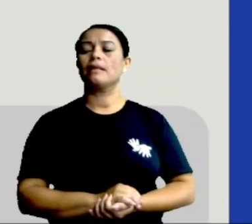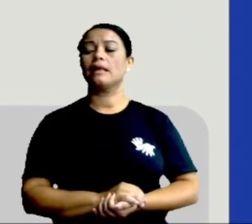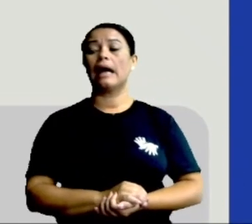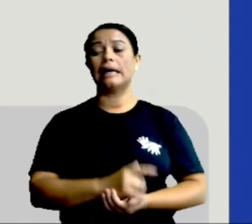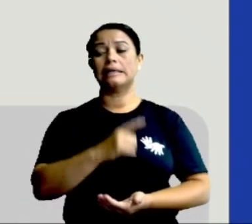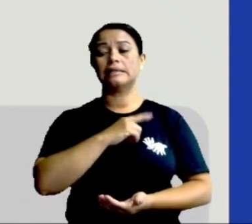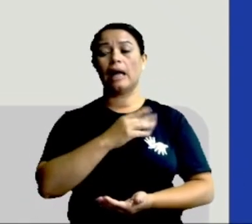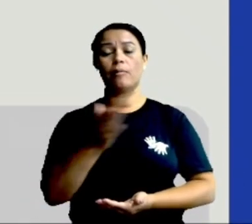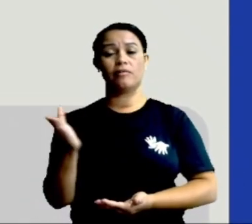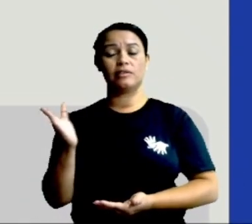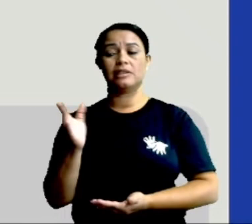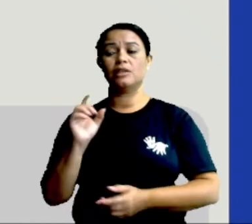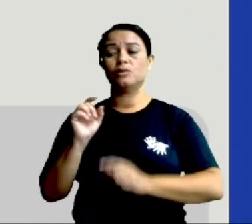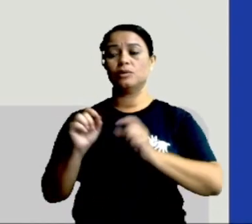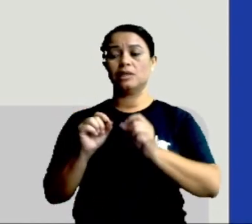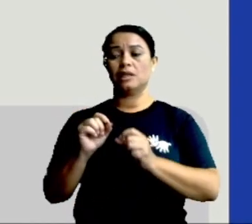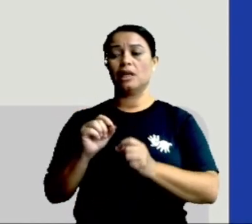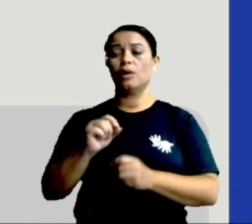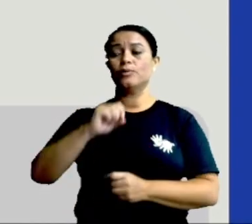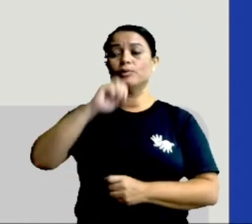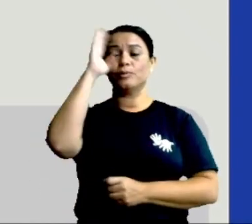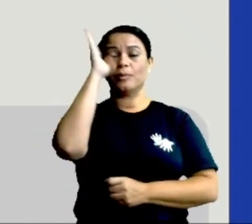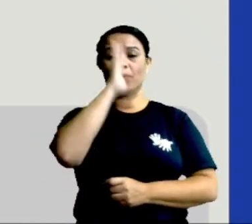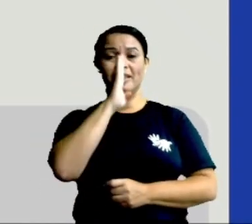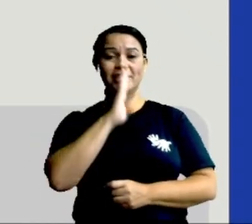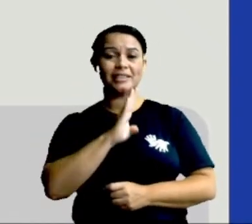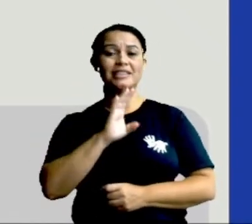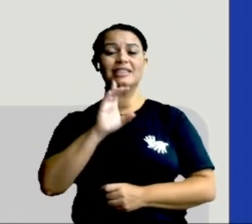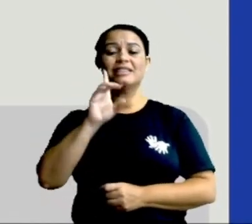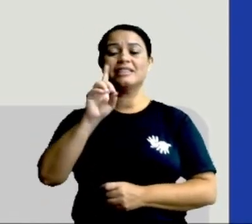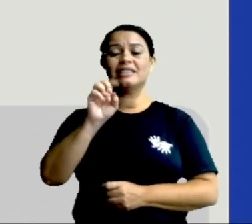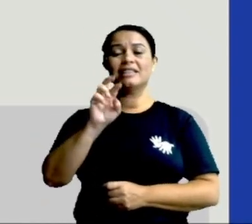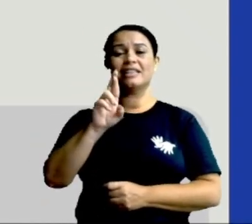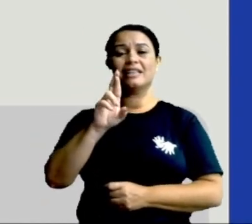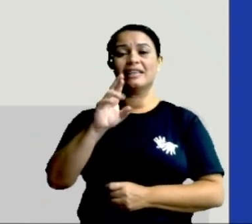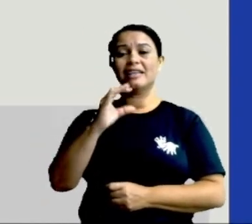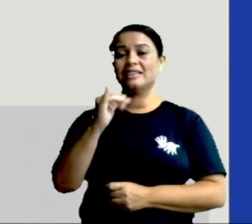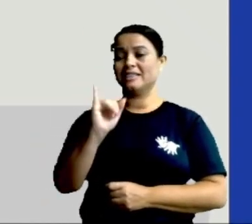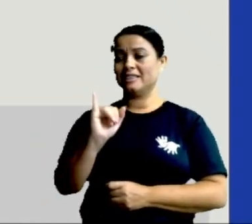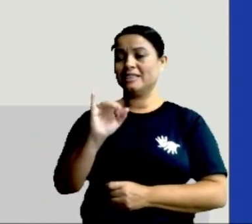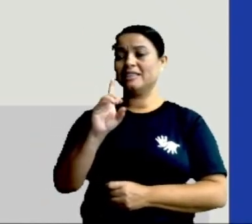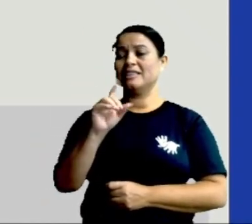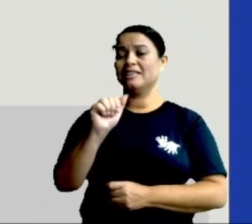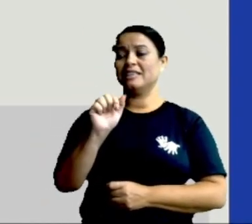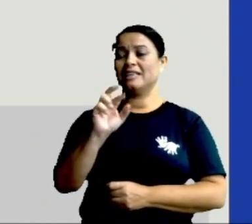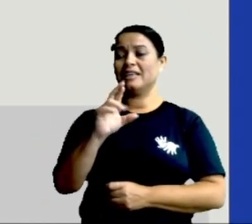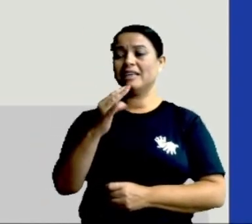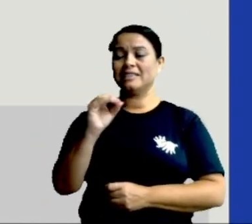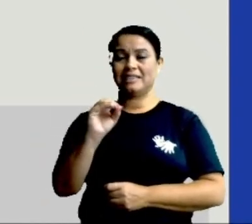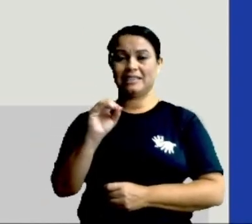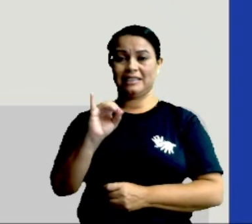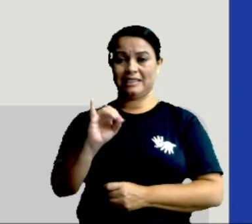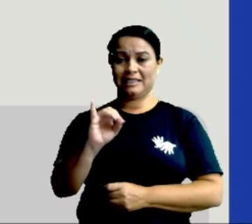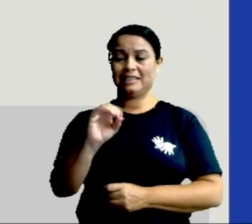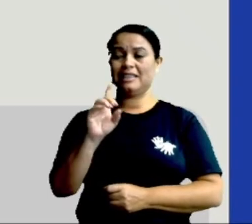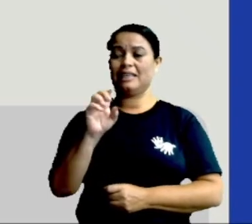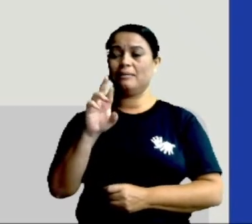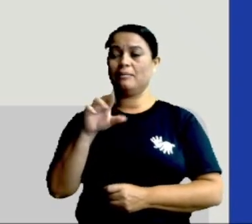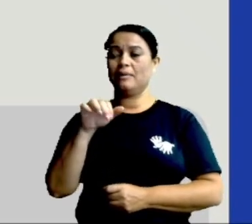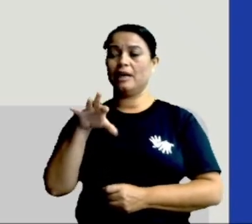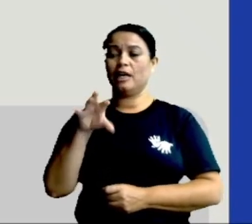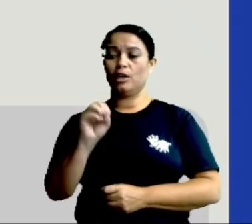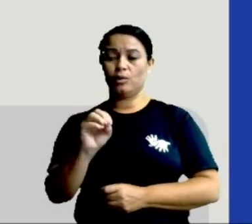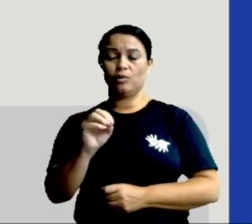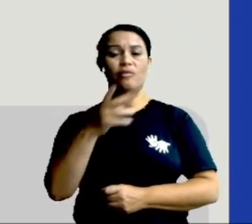E aqui eu trago para vocês os Brasis de Darcy Ribeiro. Mas antes de falar desses Brasis que Darcy